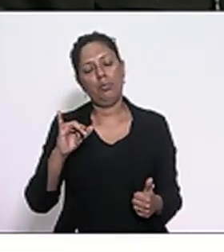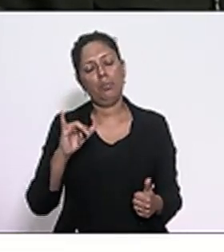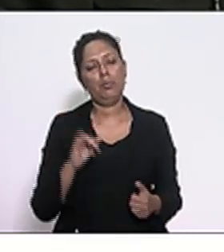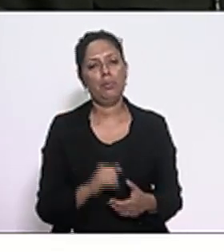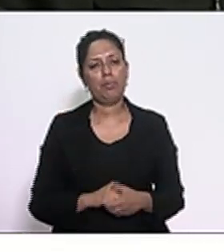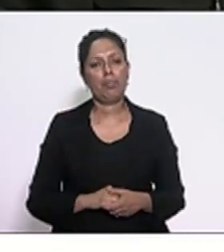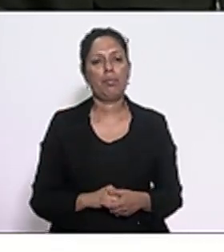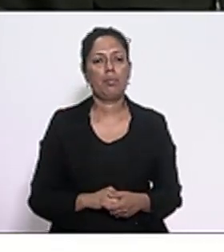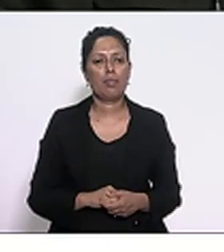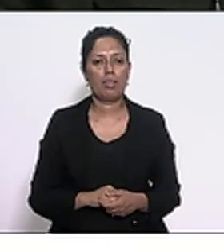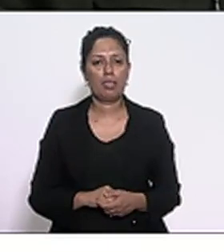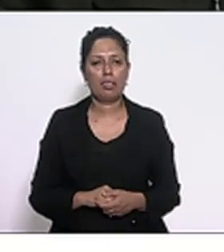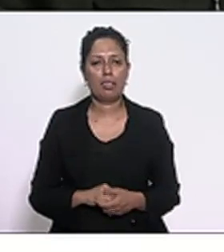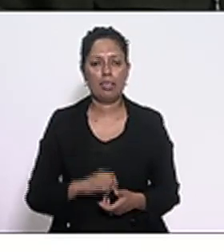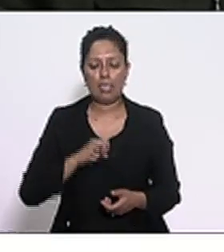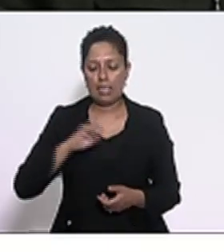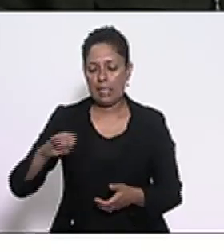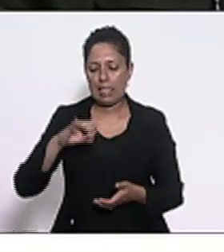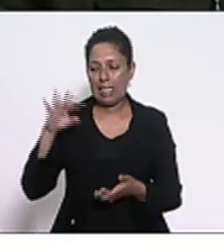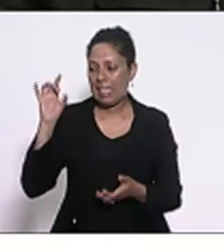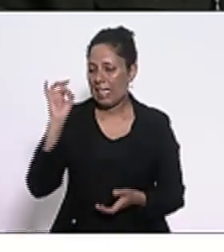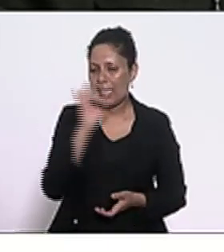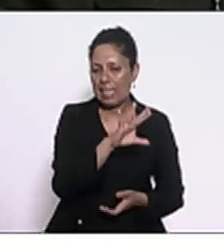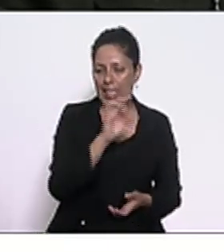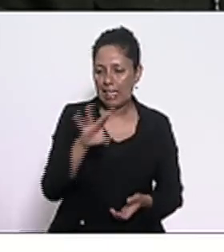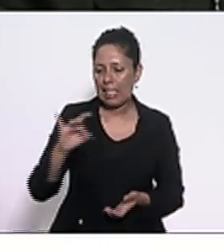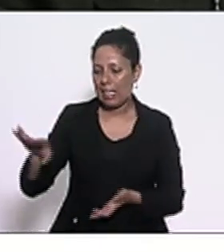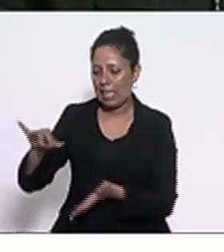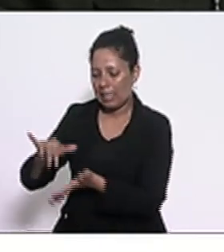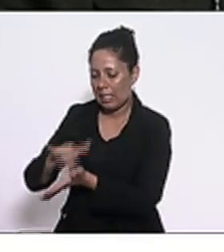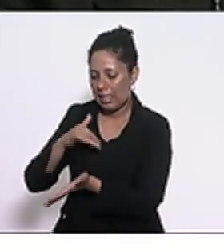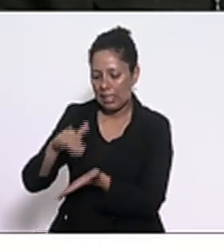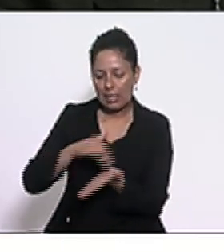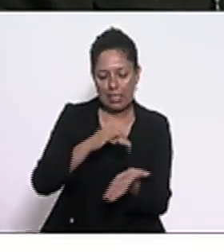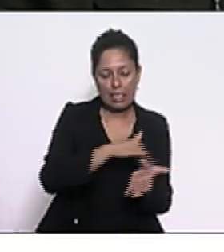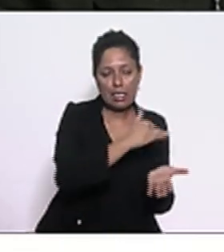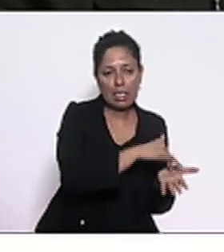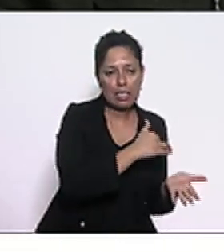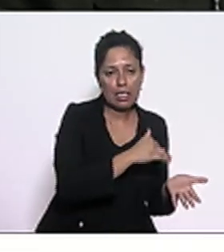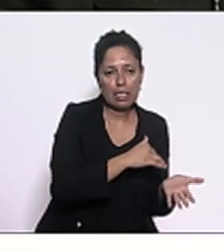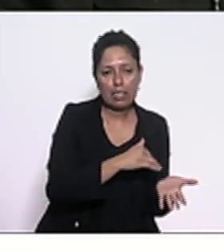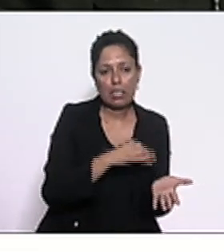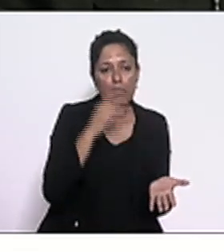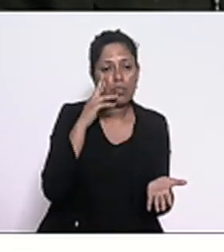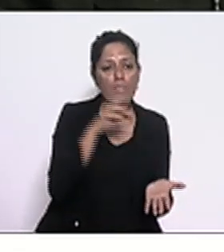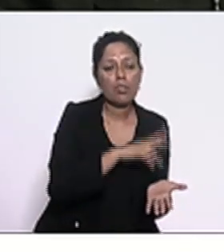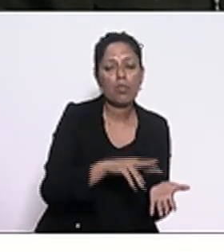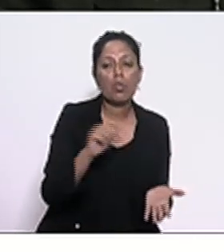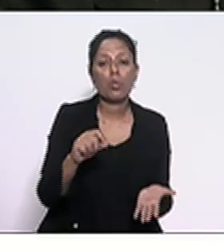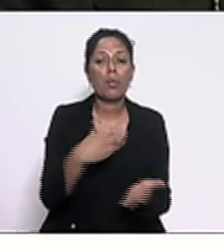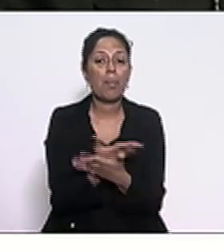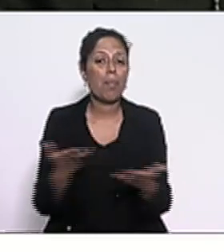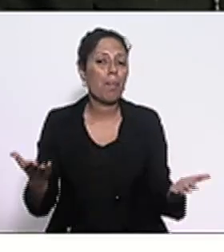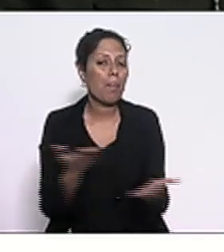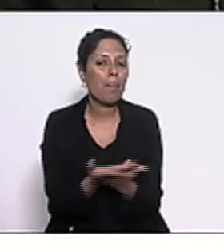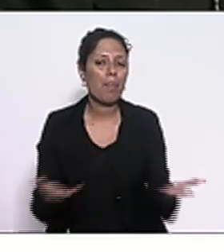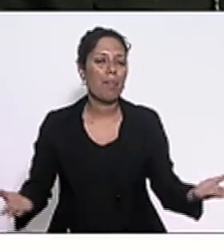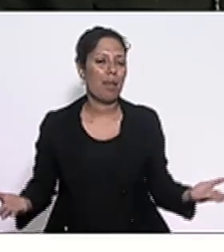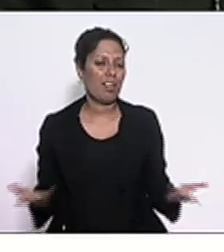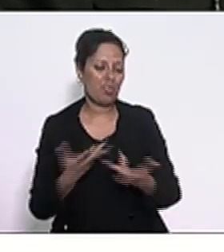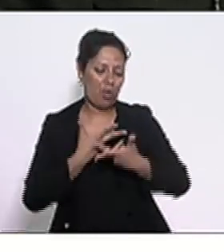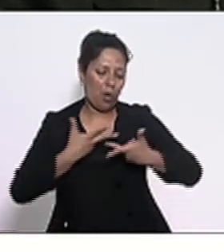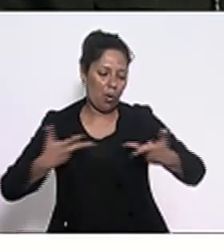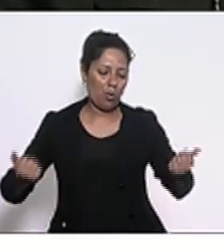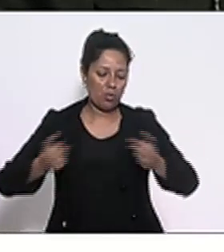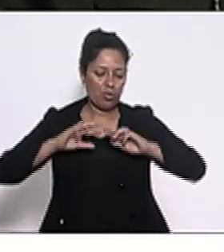Fazendo espalhado pelas secretarias, tem muita perda de recurso, muita perda de qualidade e